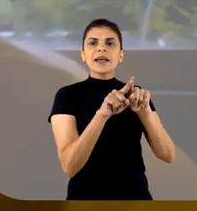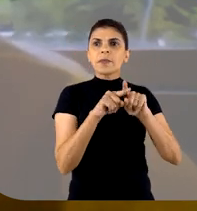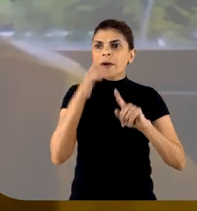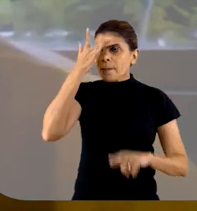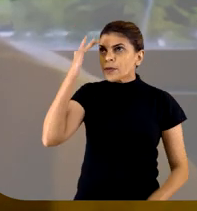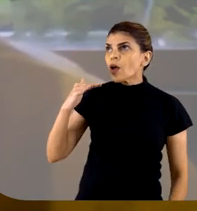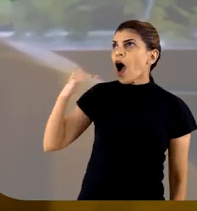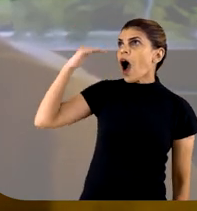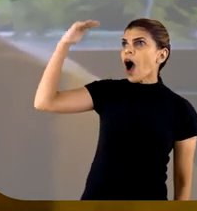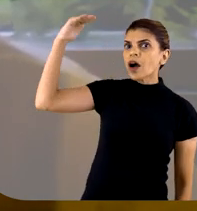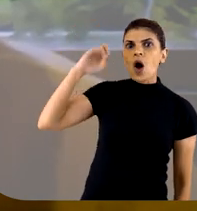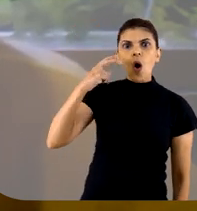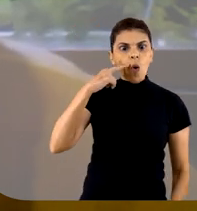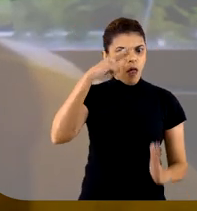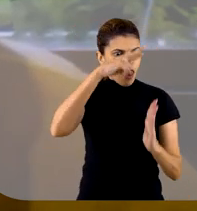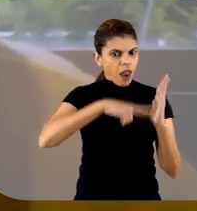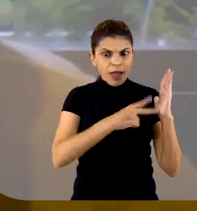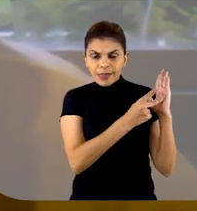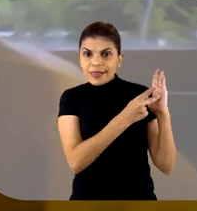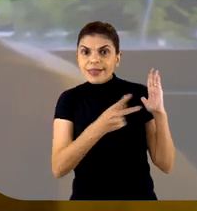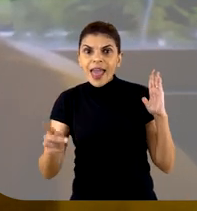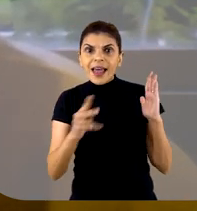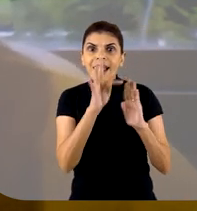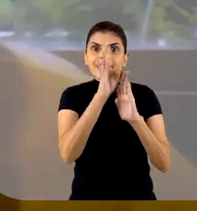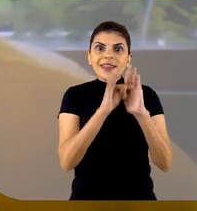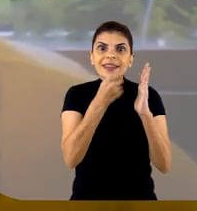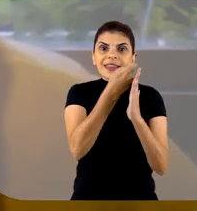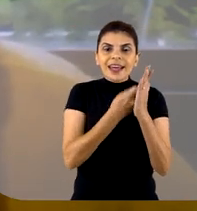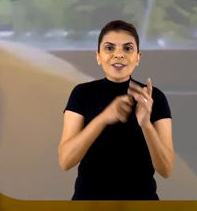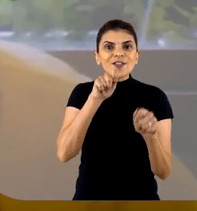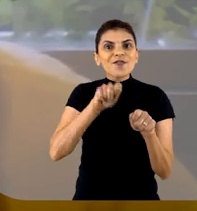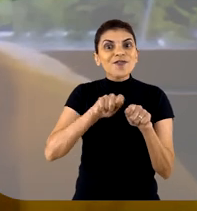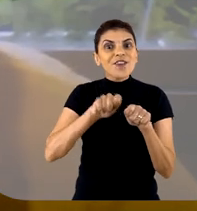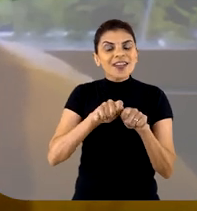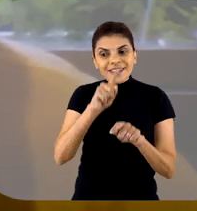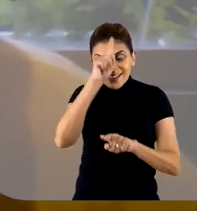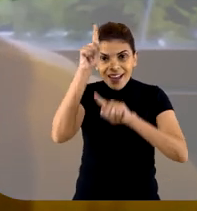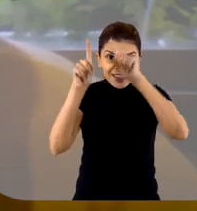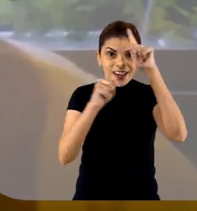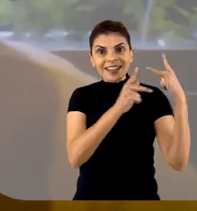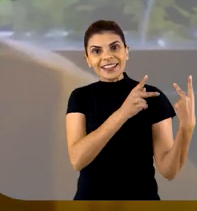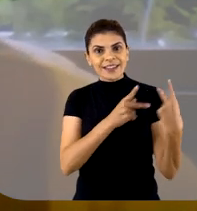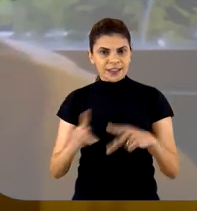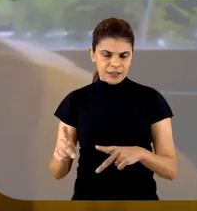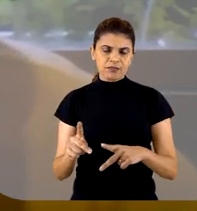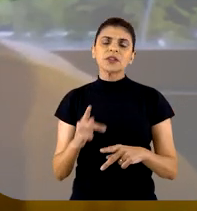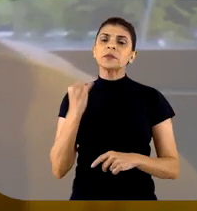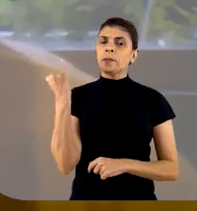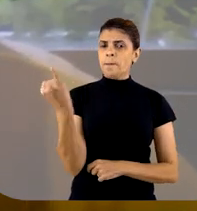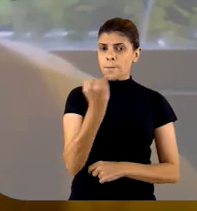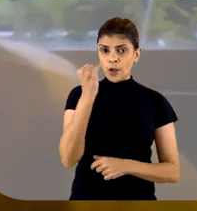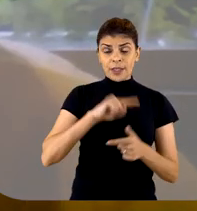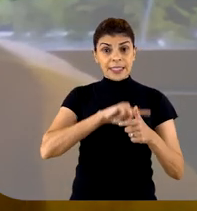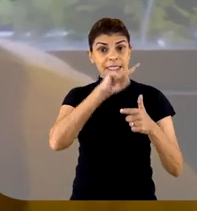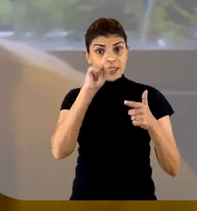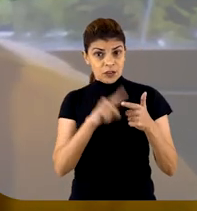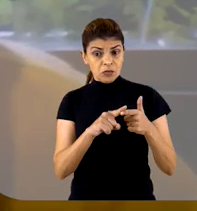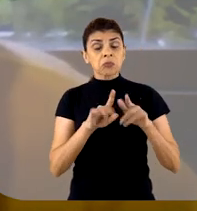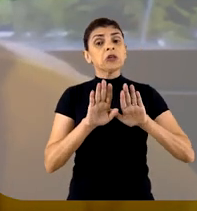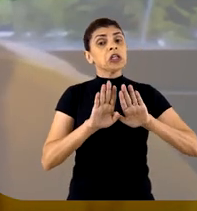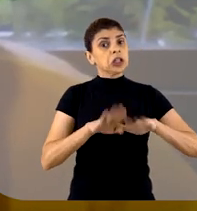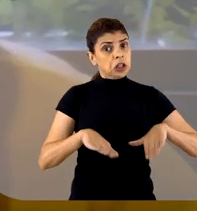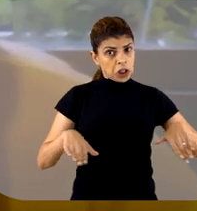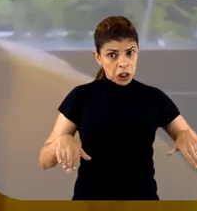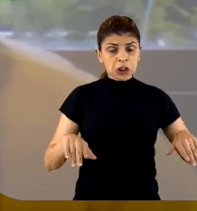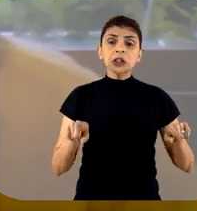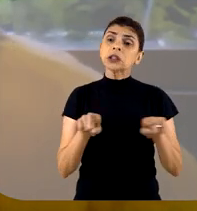adulto falando ou lendo um texto que elas ajudaram a produzir. Então, isso é um dos pontos. O segundo deles é